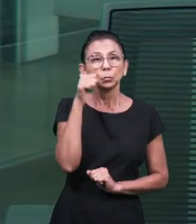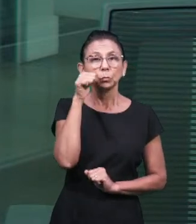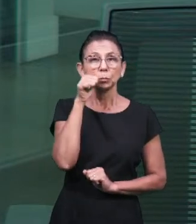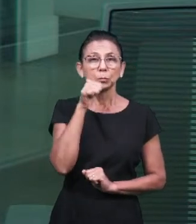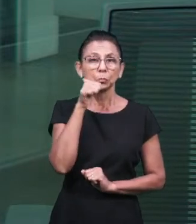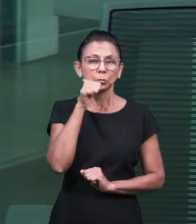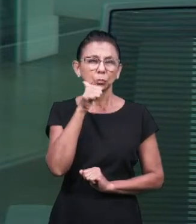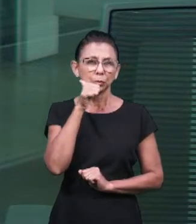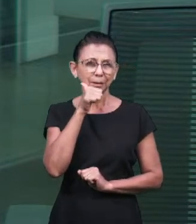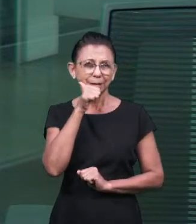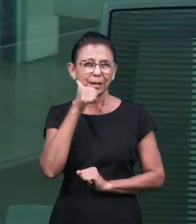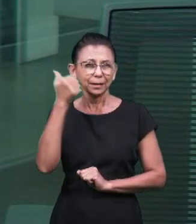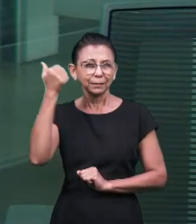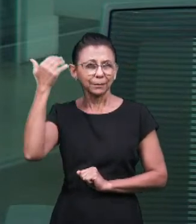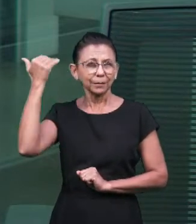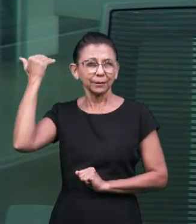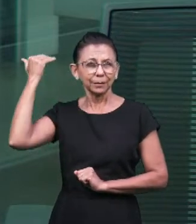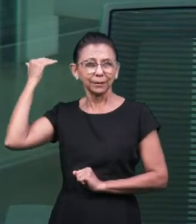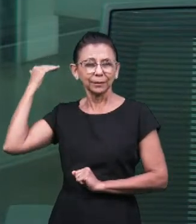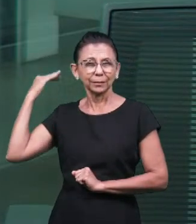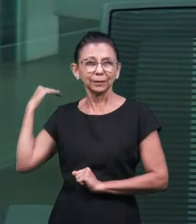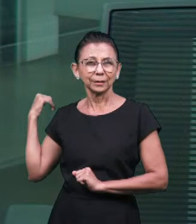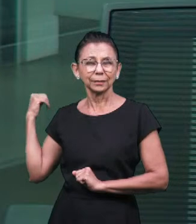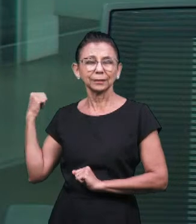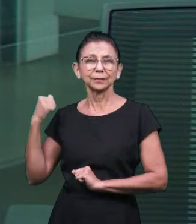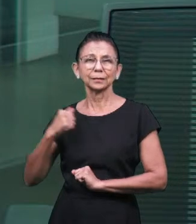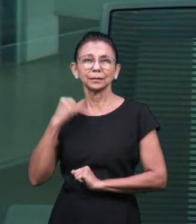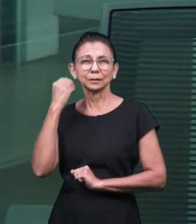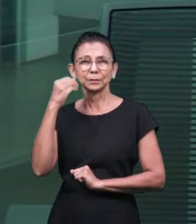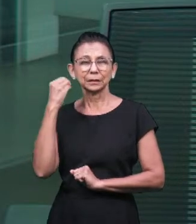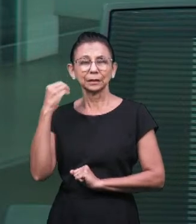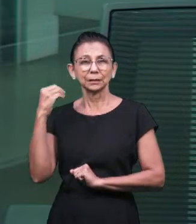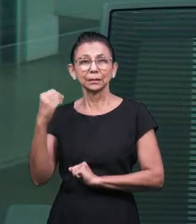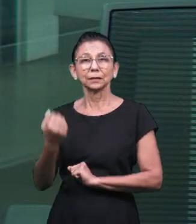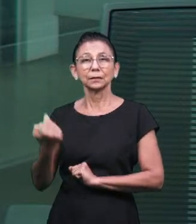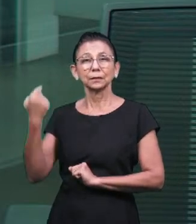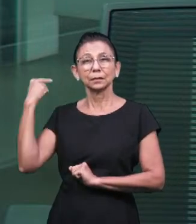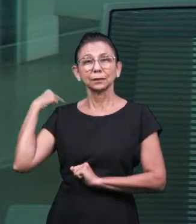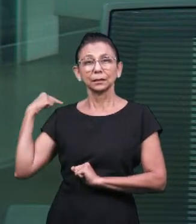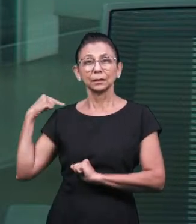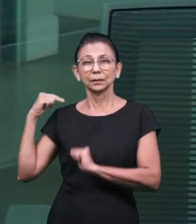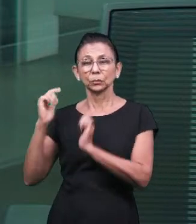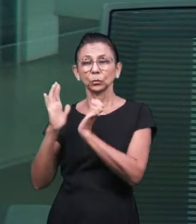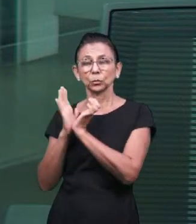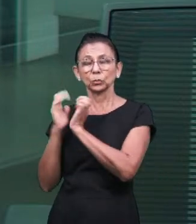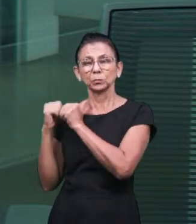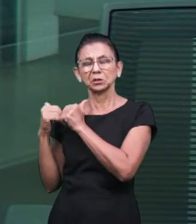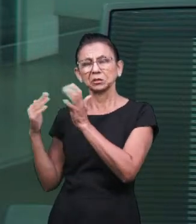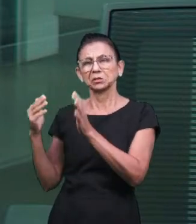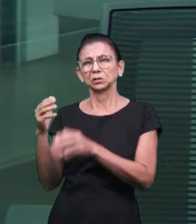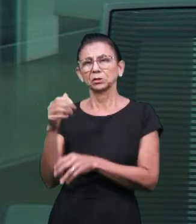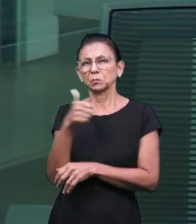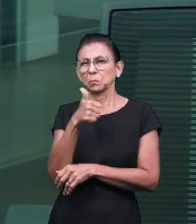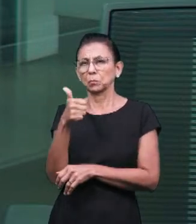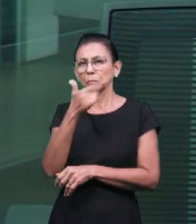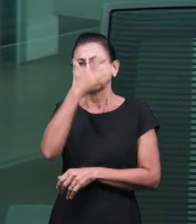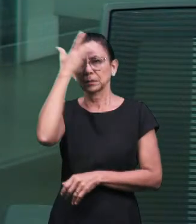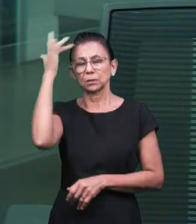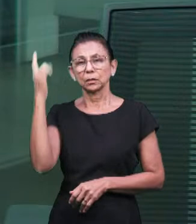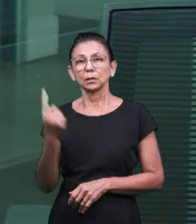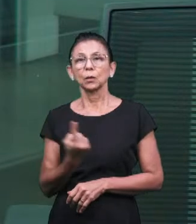daquela primeira experiência, daquele grupo inicial de 11 pessoas e tal. Ela foi a única